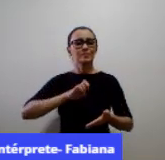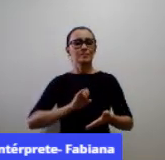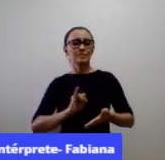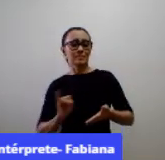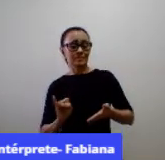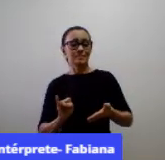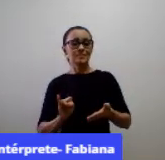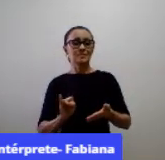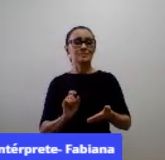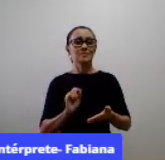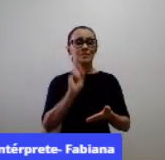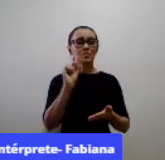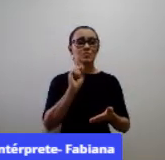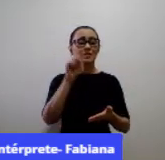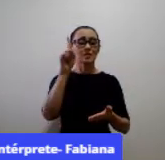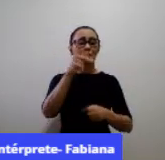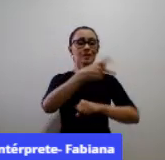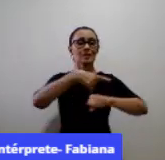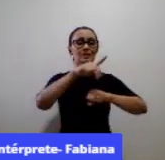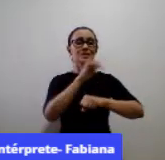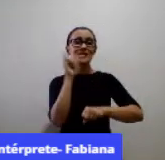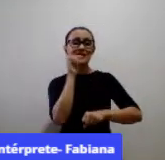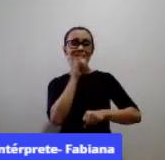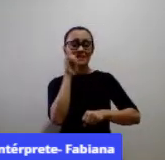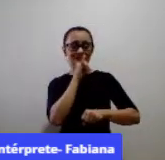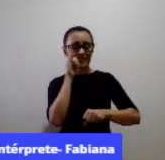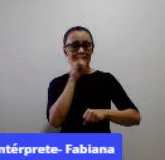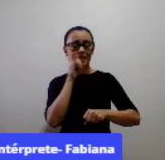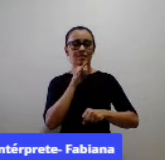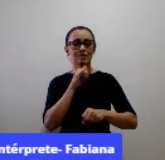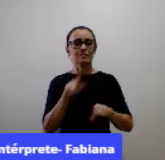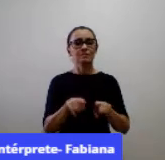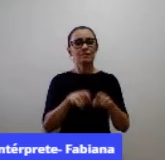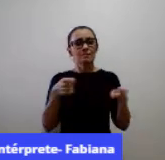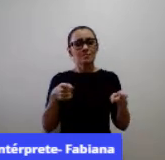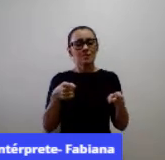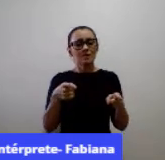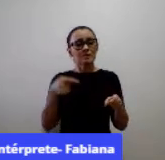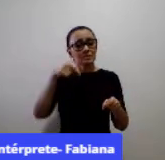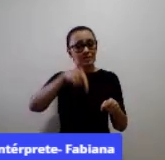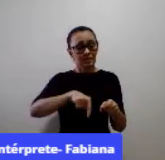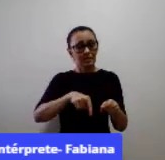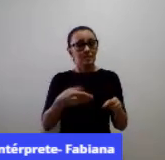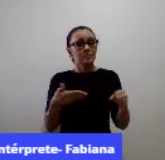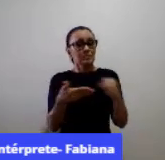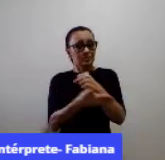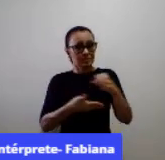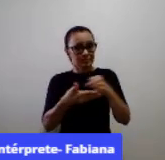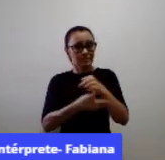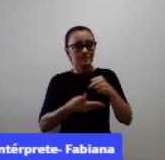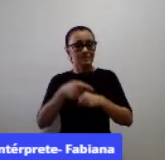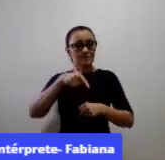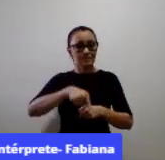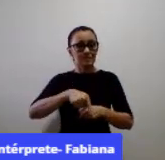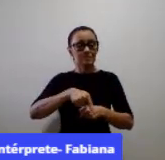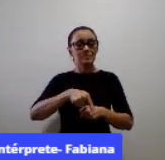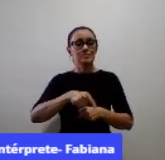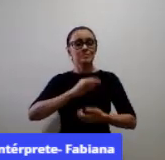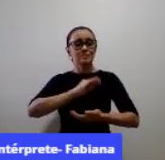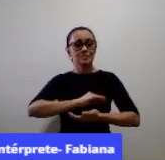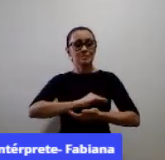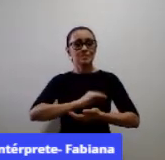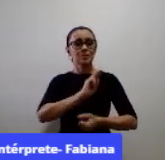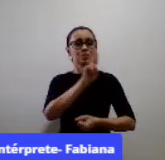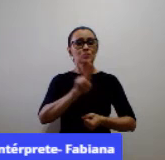PEI realizado na Itália. Mas o PEI que nós temos em embasamento aqui, hoje, na rede municipal, é utilizado nos